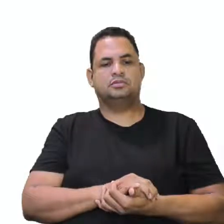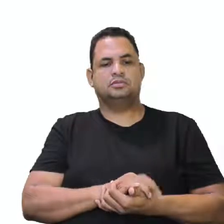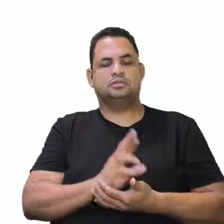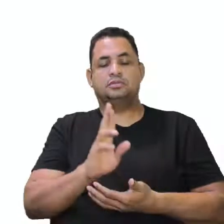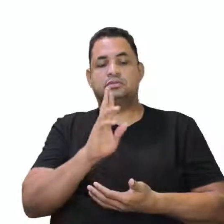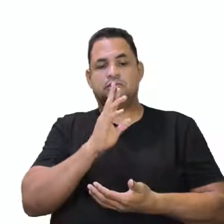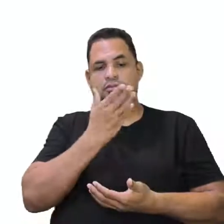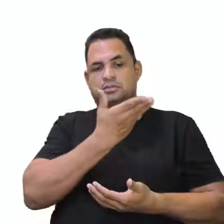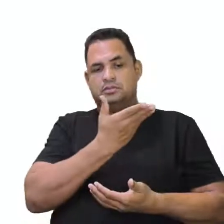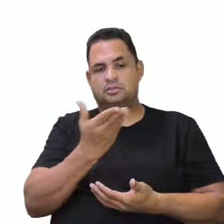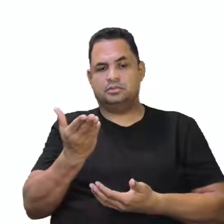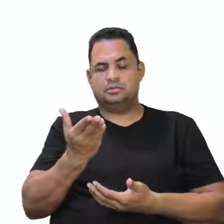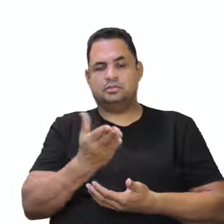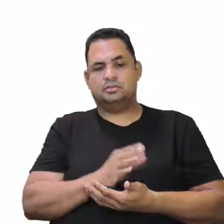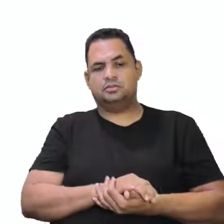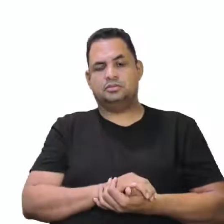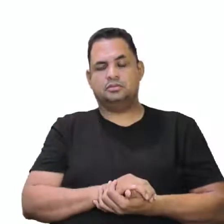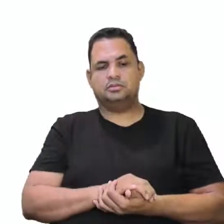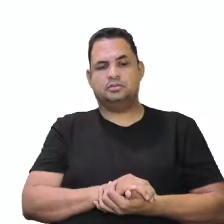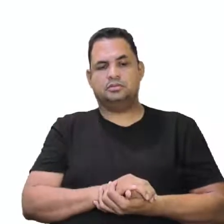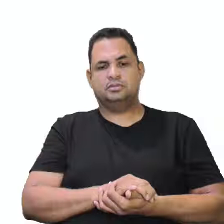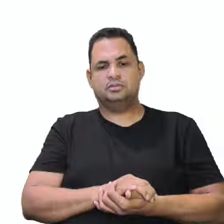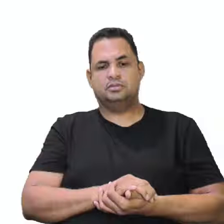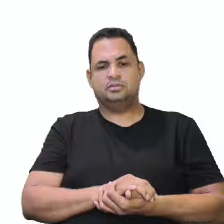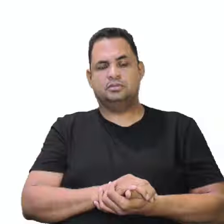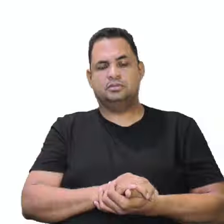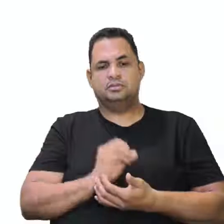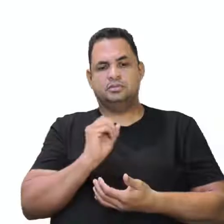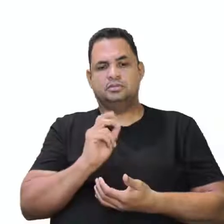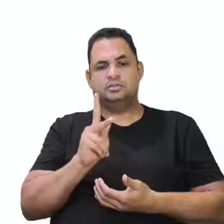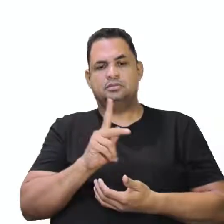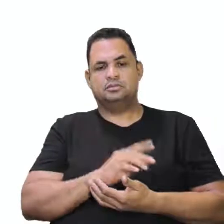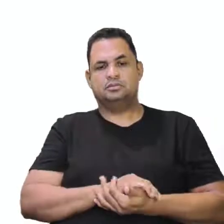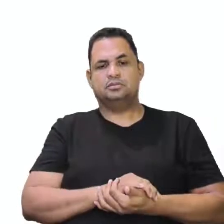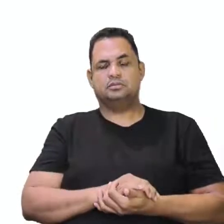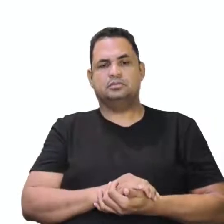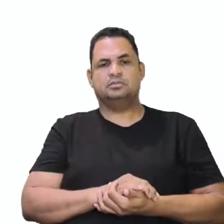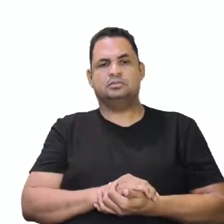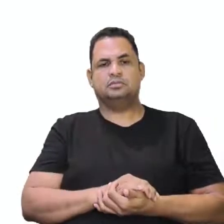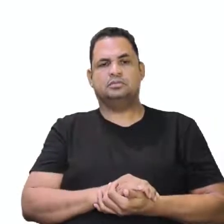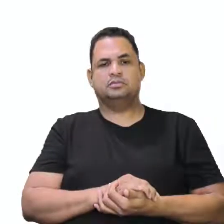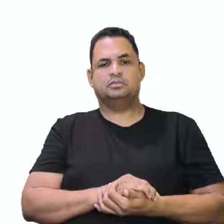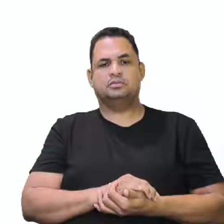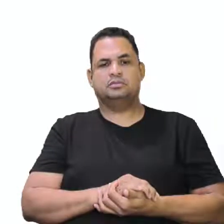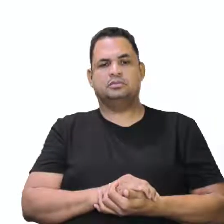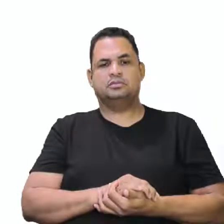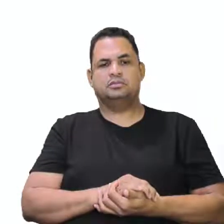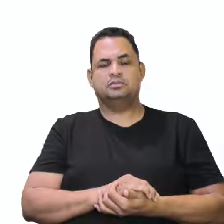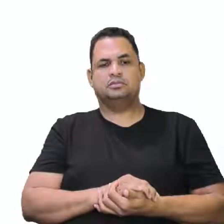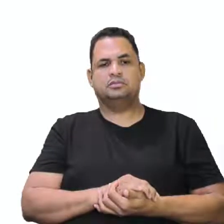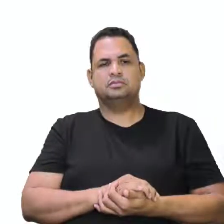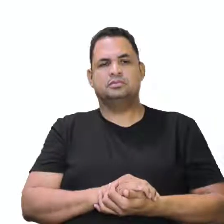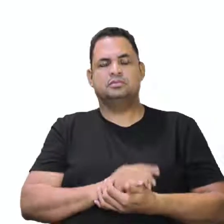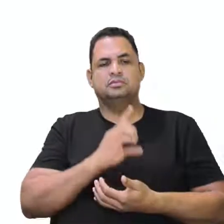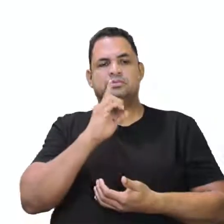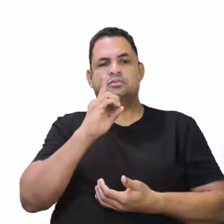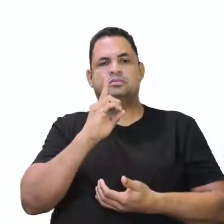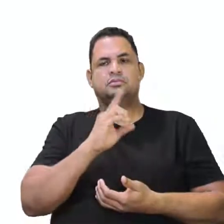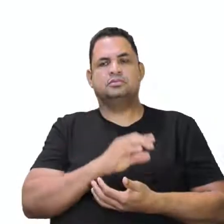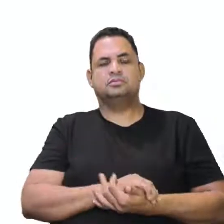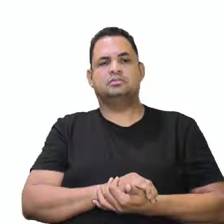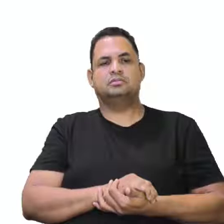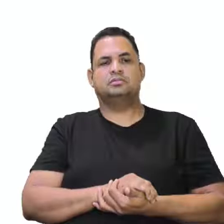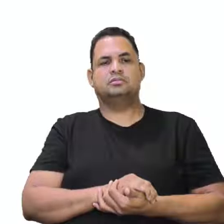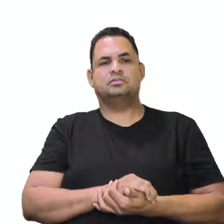minha resposta é essa. There is something wrong. Ok? Vamos na próxima aqui. Letra D.